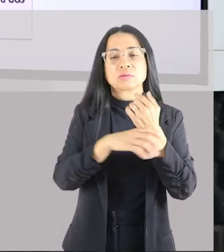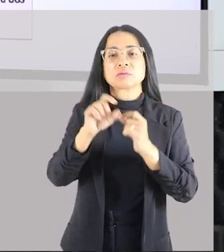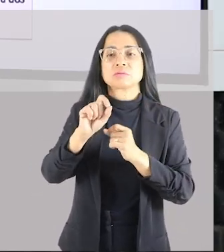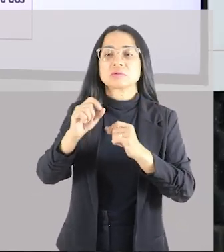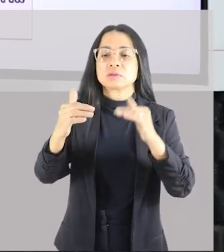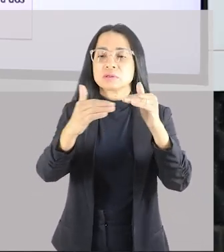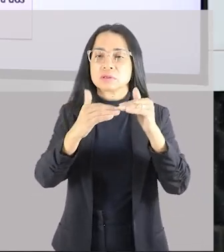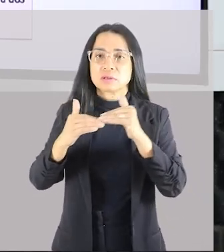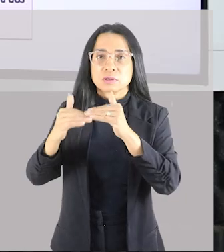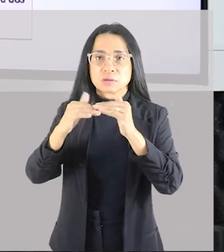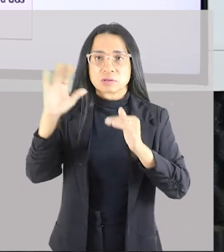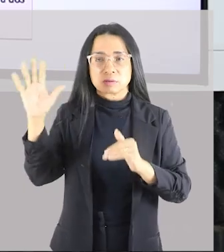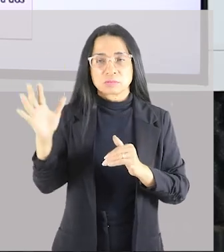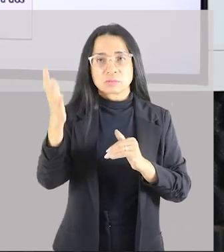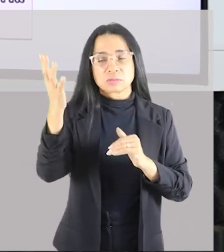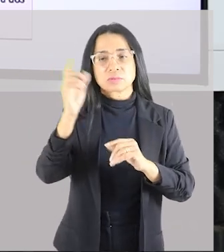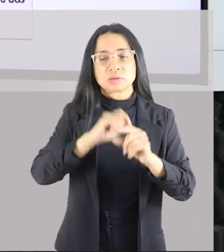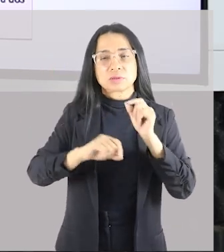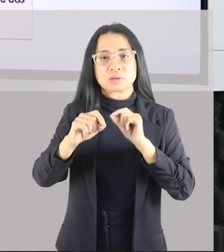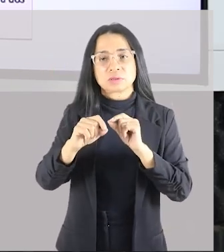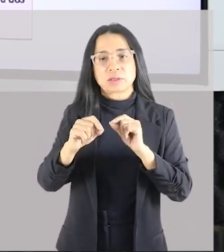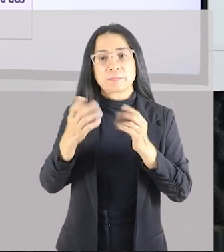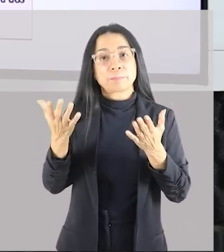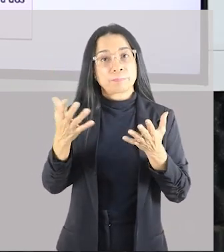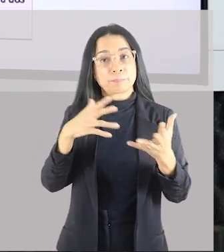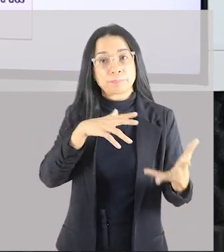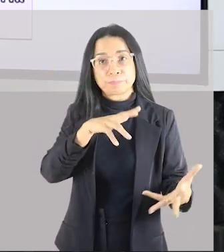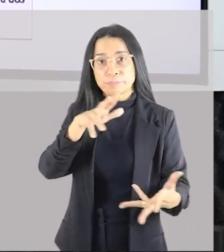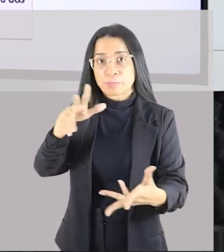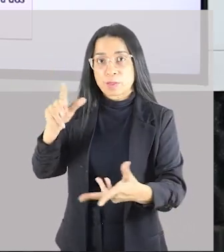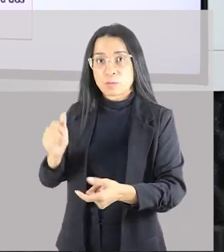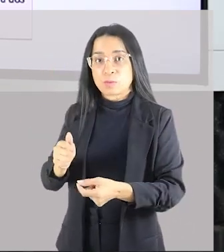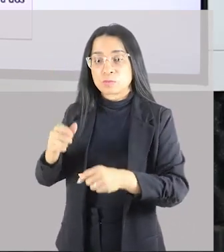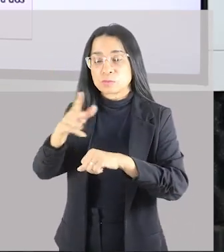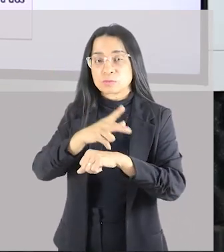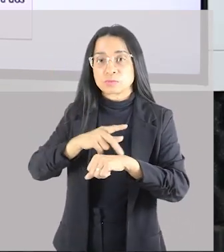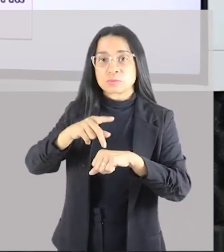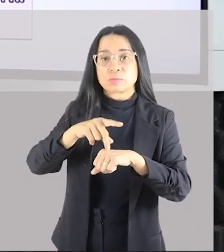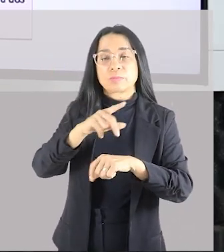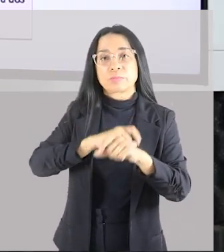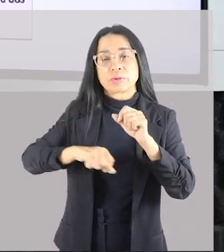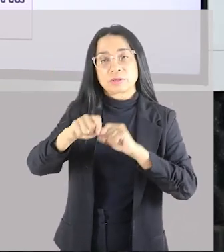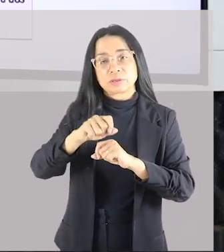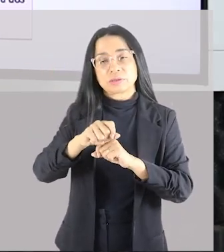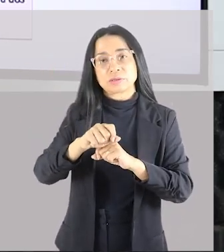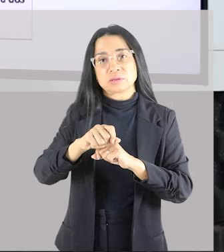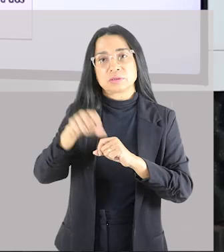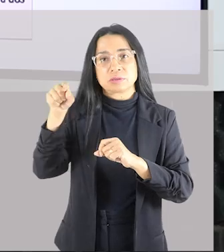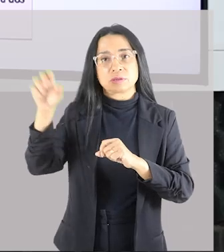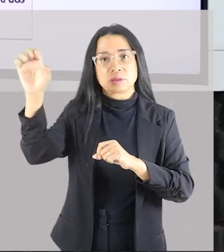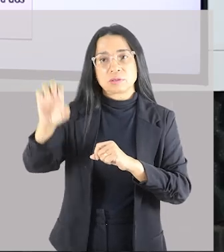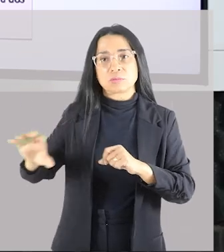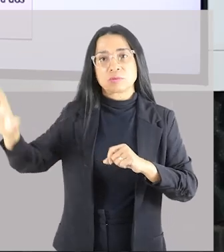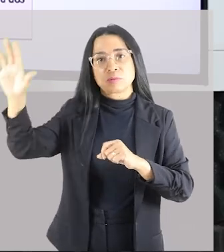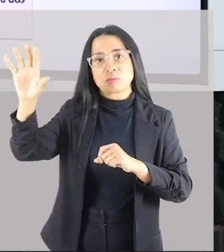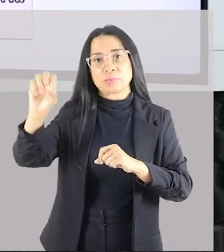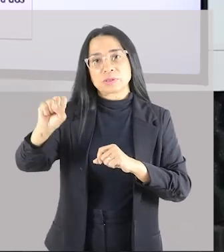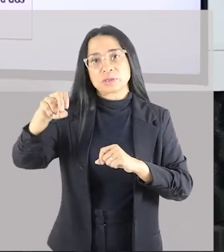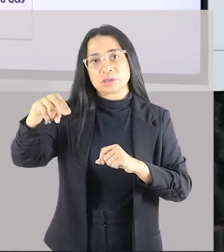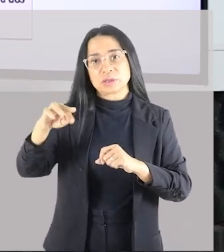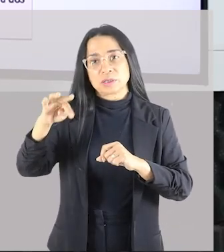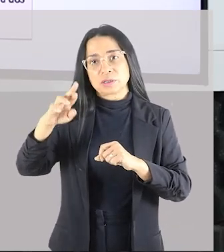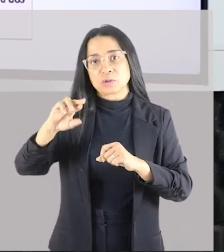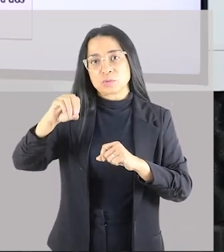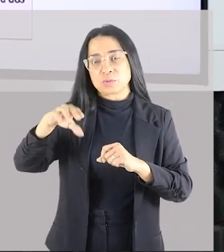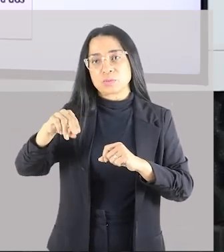mundo, lá nos países nórdicos, que a gente denomina como Europa Setentrional, a gente tem uma espécie